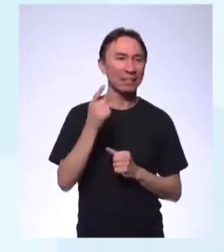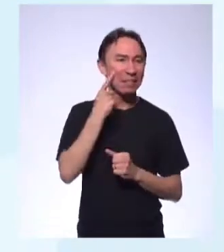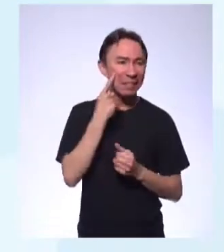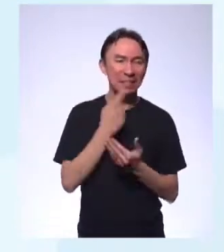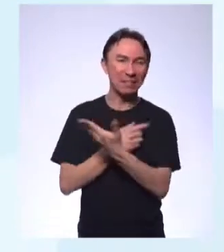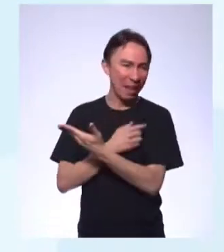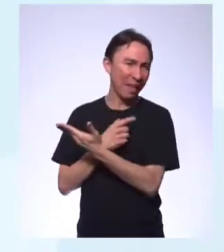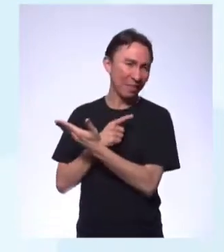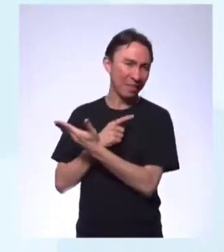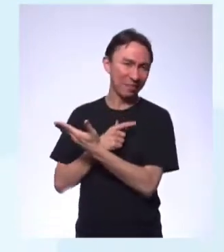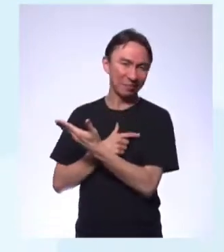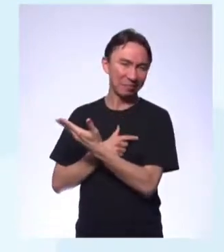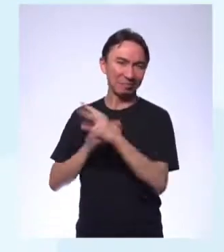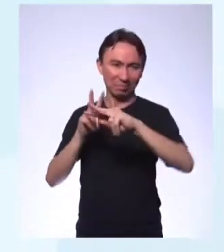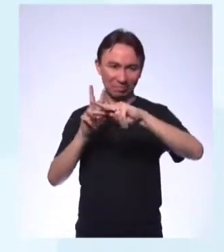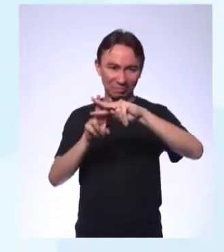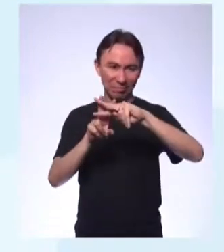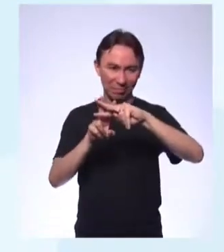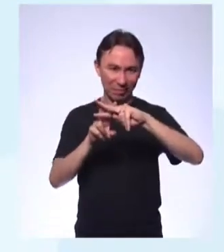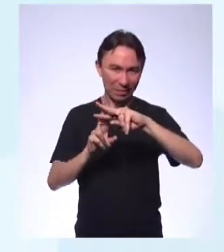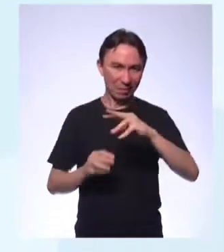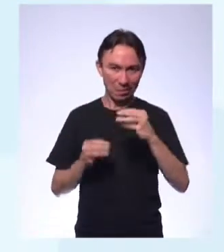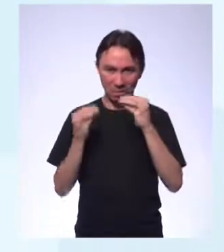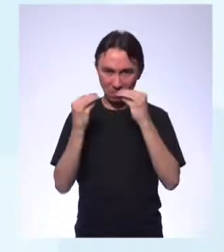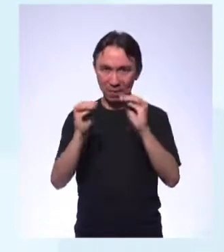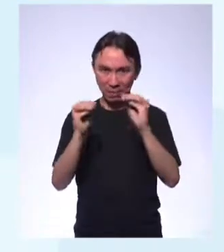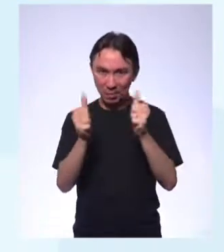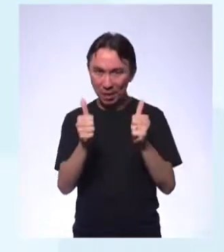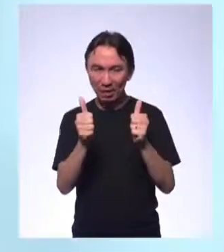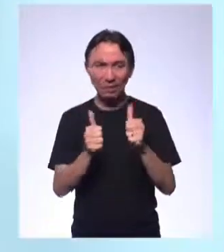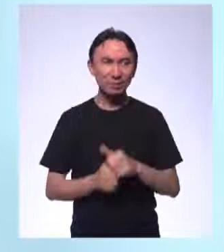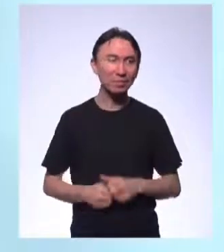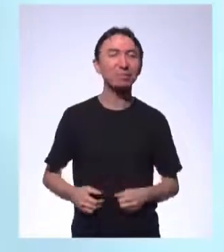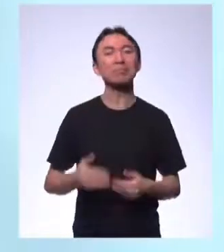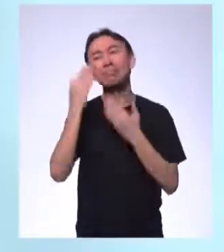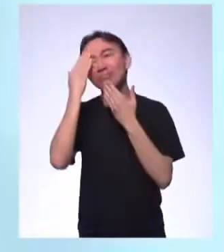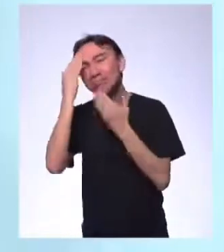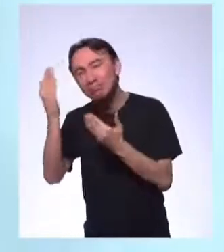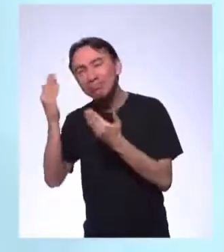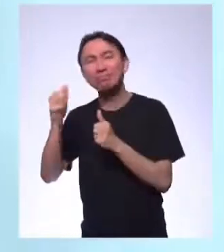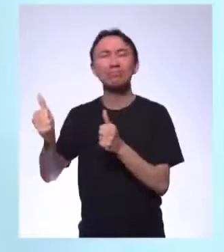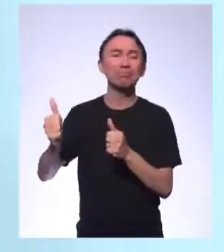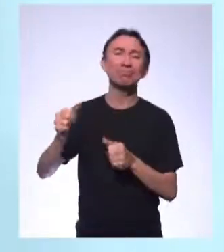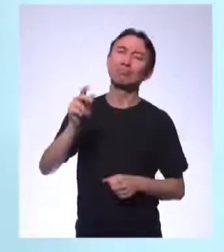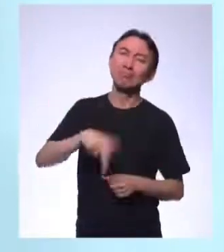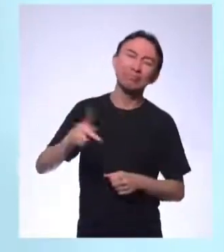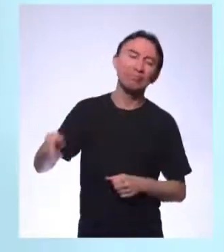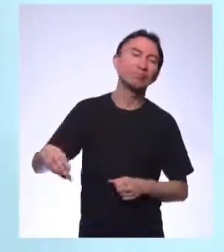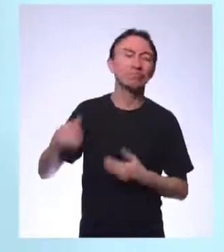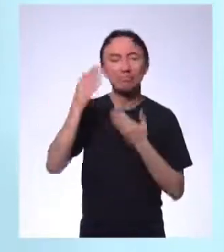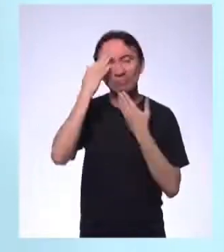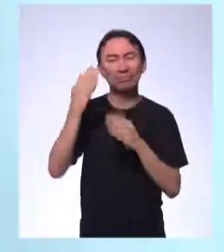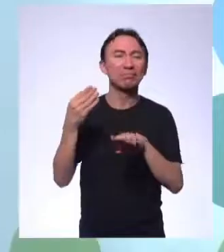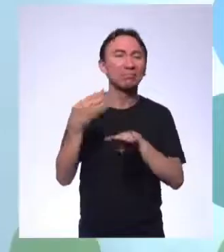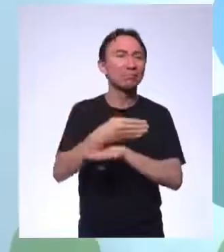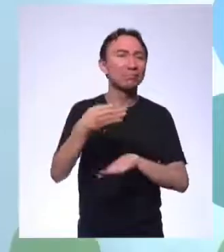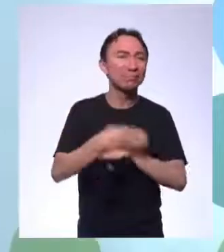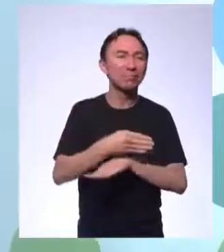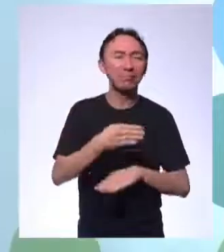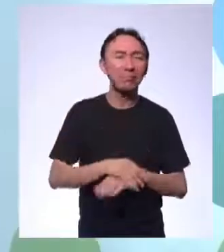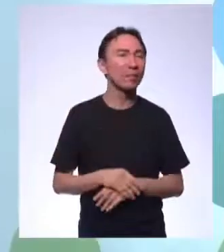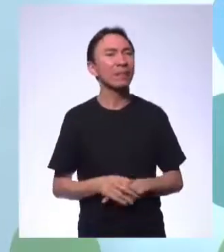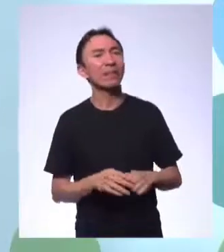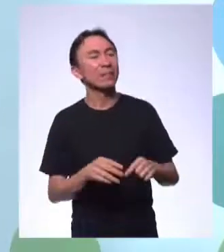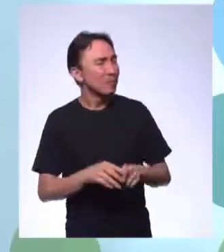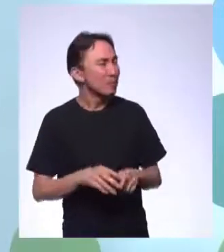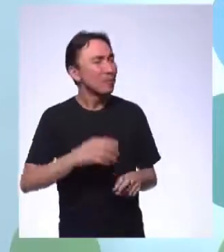Língua Portuguesa, é claro. Não esqueça Marca de seguir a gente, né? Marca a gente. Professor Mauro, muito obrigado pela participação, pela ajuda. Tayana, assim como sempre, aprendi bastante.